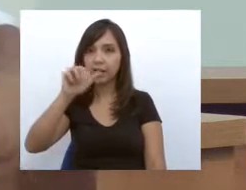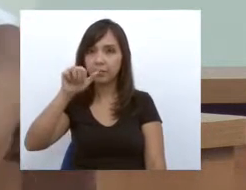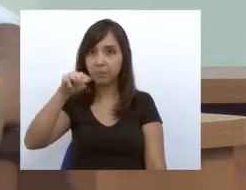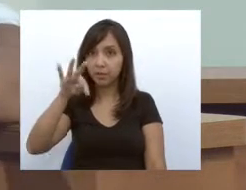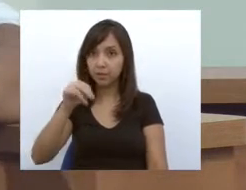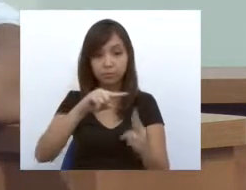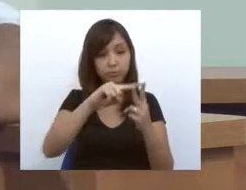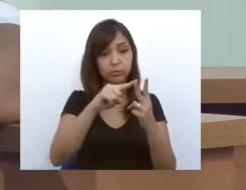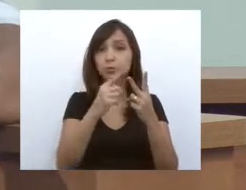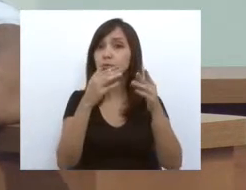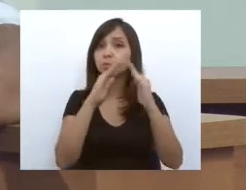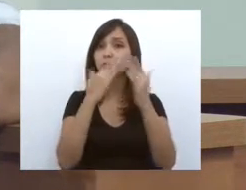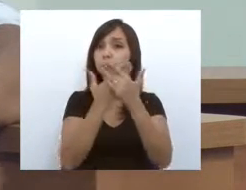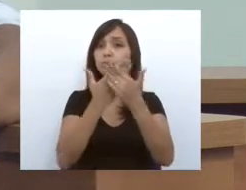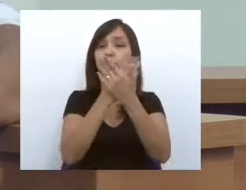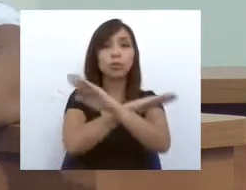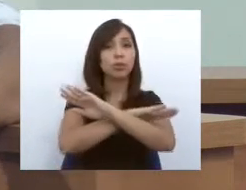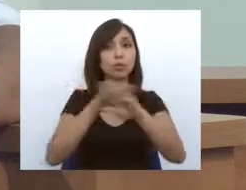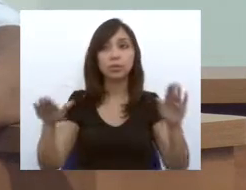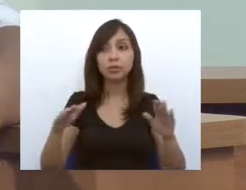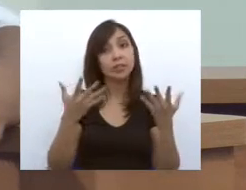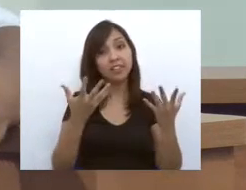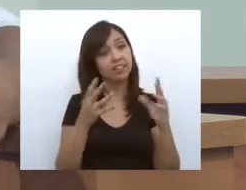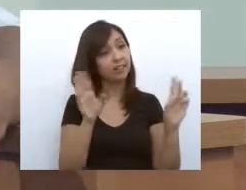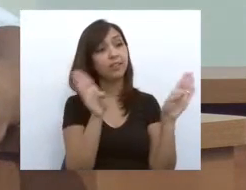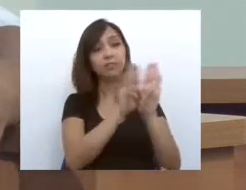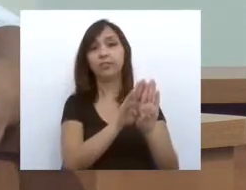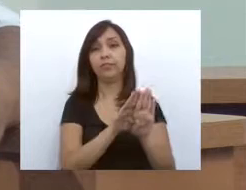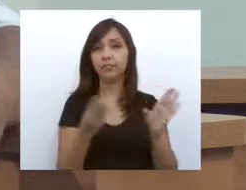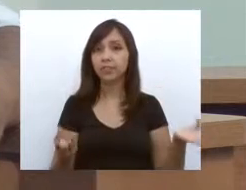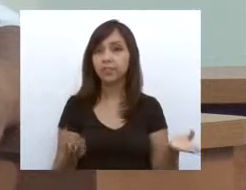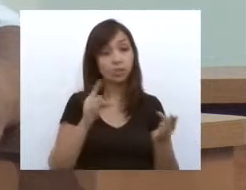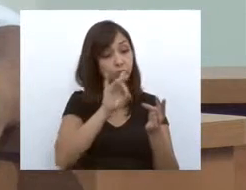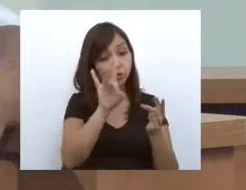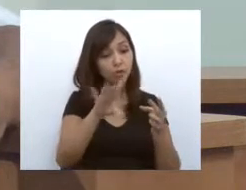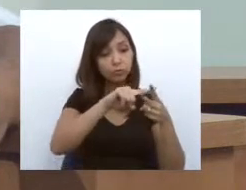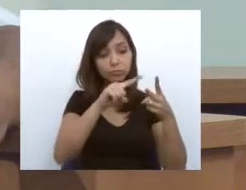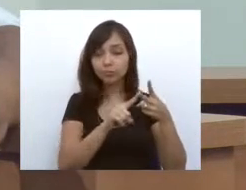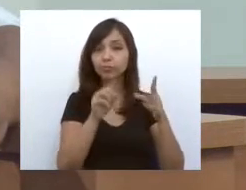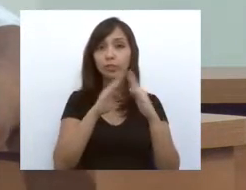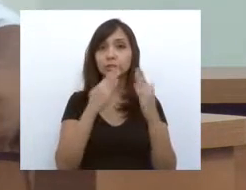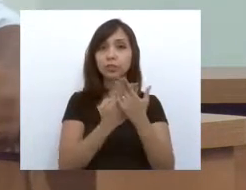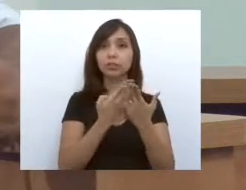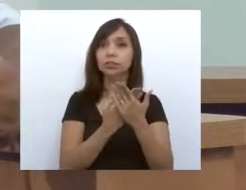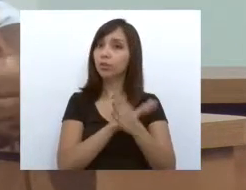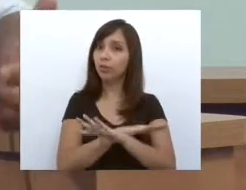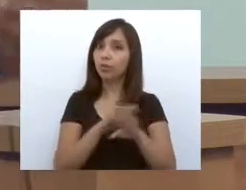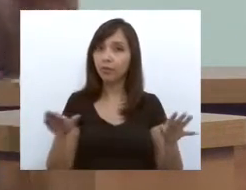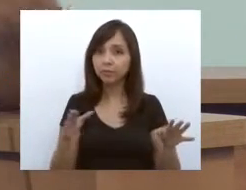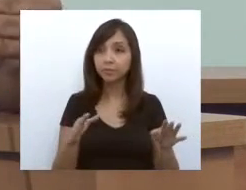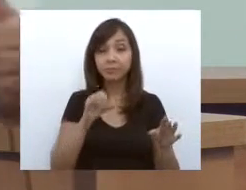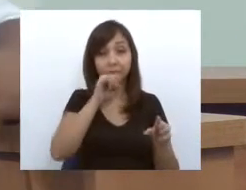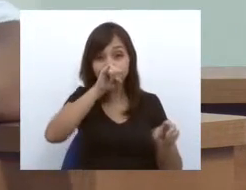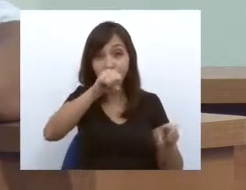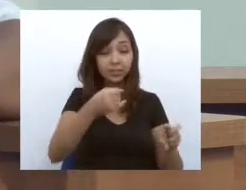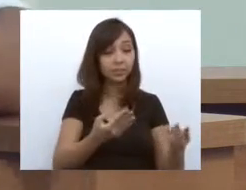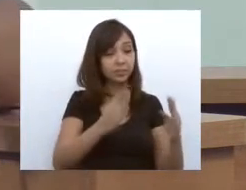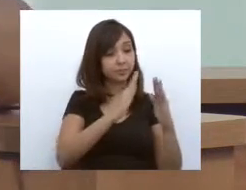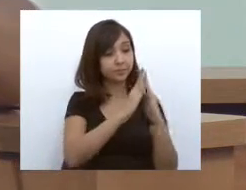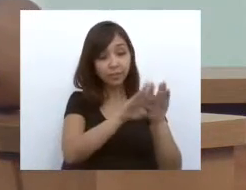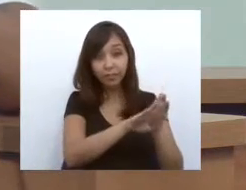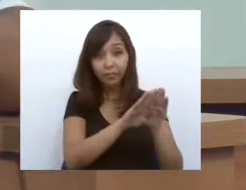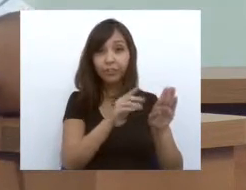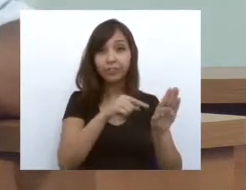E acredito, o governador quer fechar. Só tem essas duas escolas. Se fechar aquelas duas